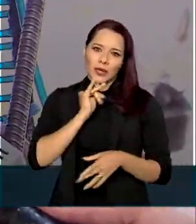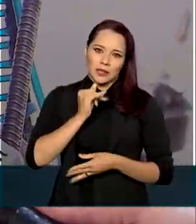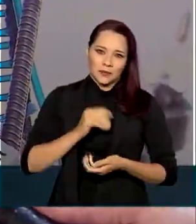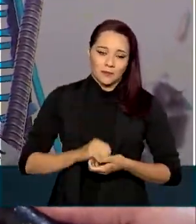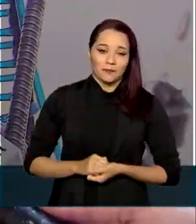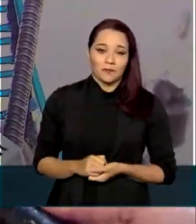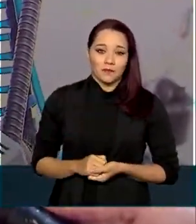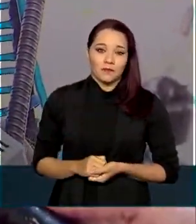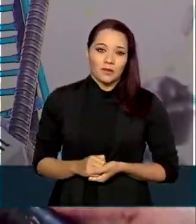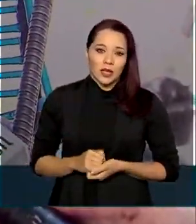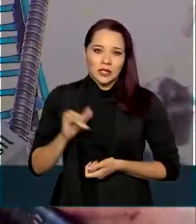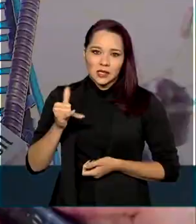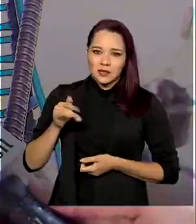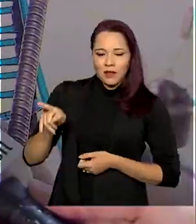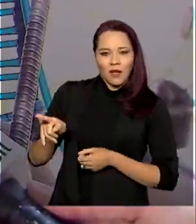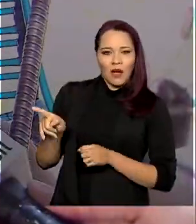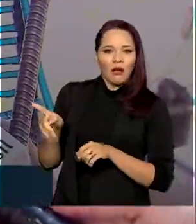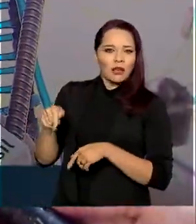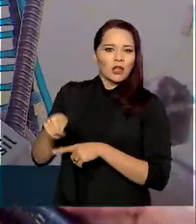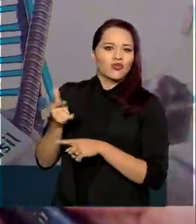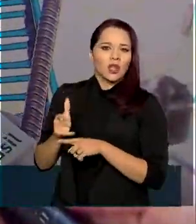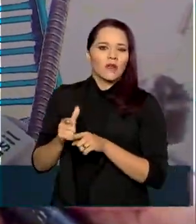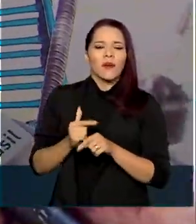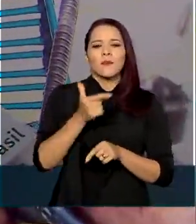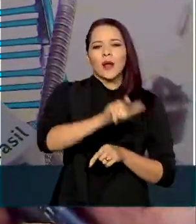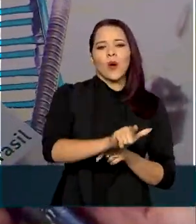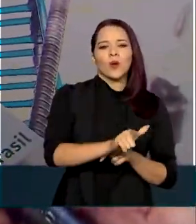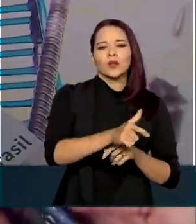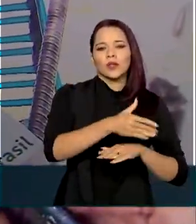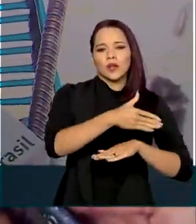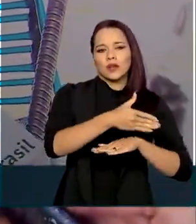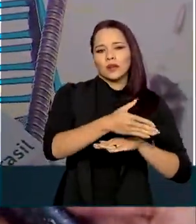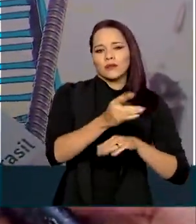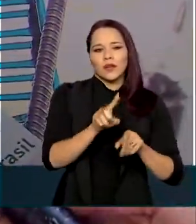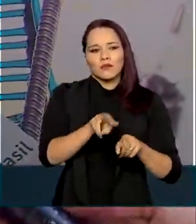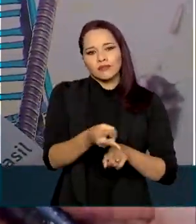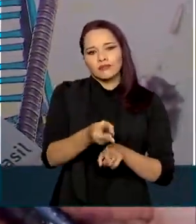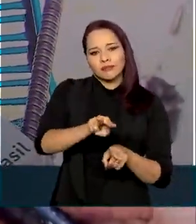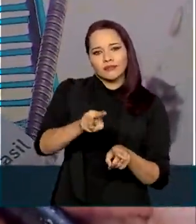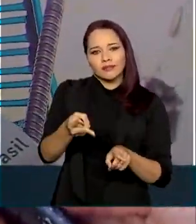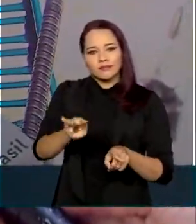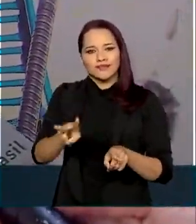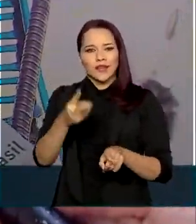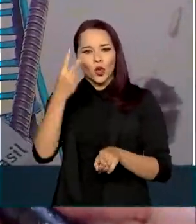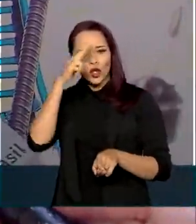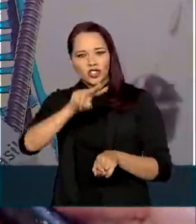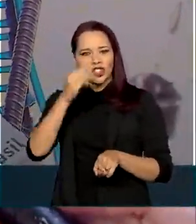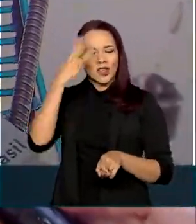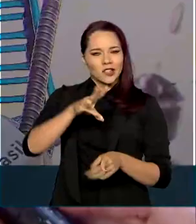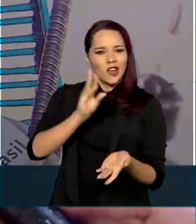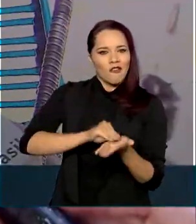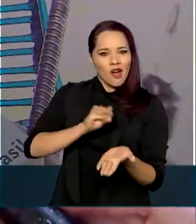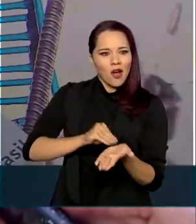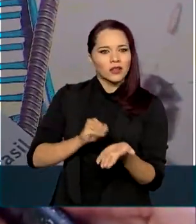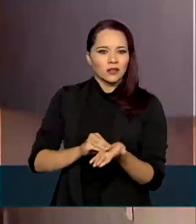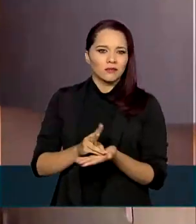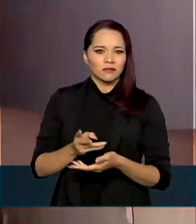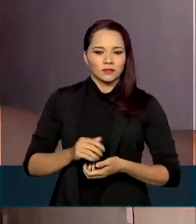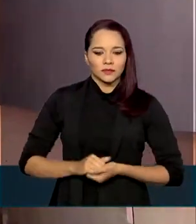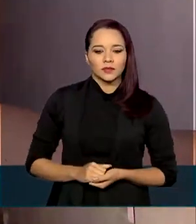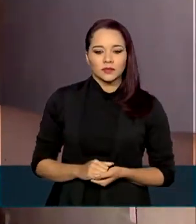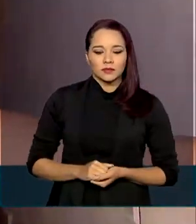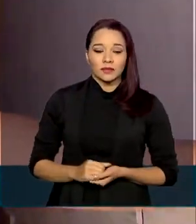quando fecha para aqui, aí vai botar para outra rua. Aí fica faltando aqui dois, três dias, mas de toda semana sempre, sempre aparece.